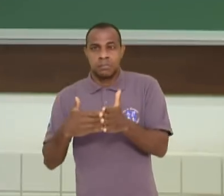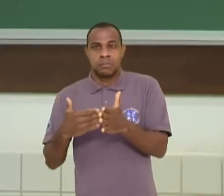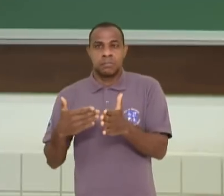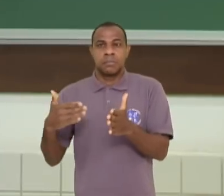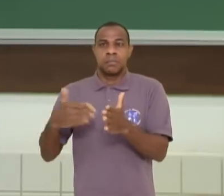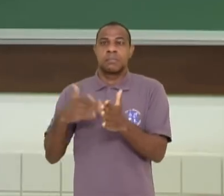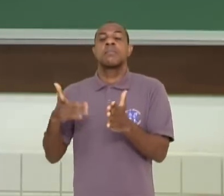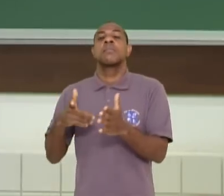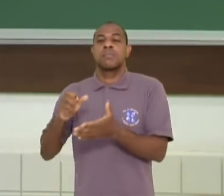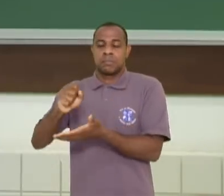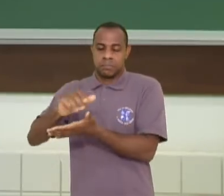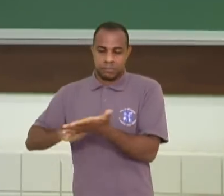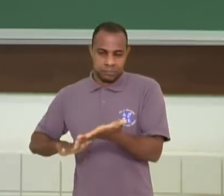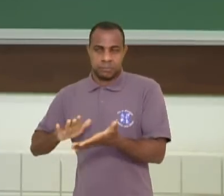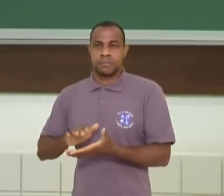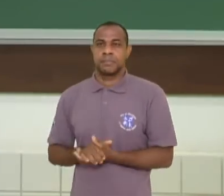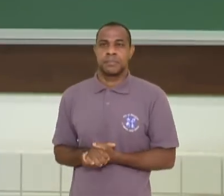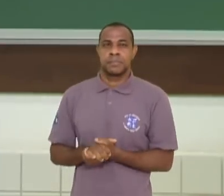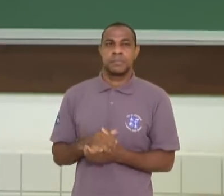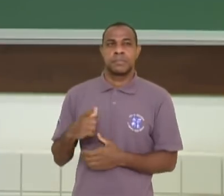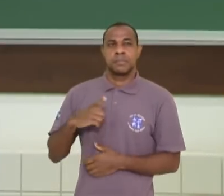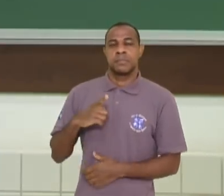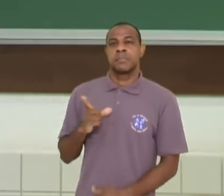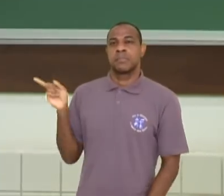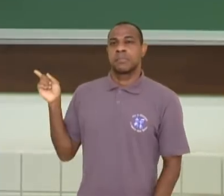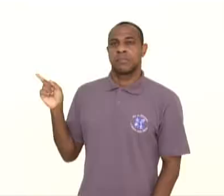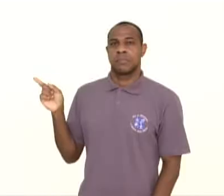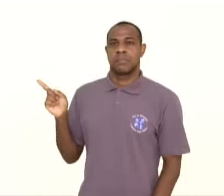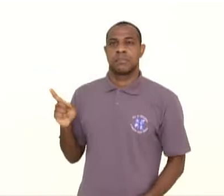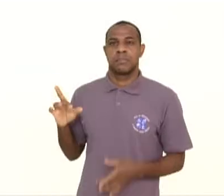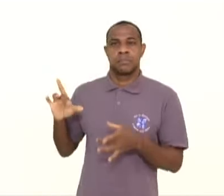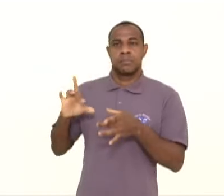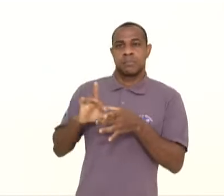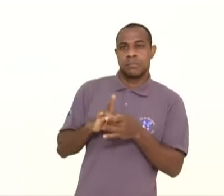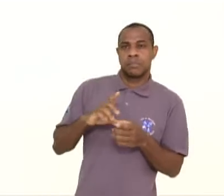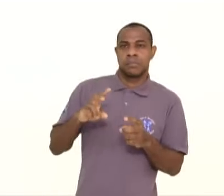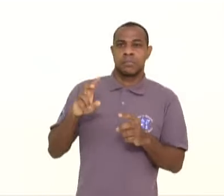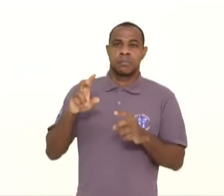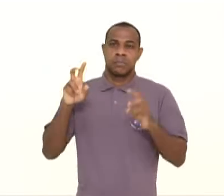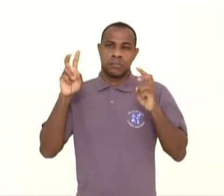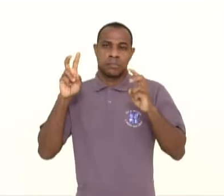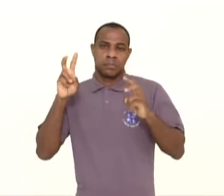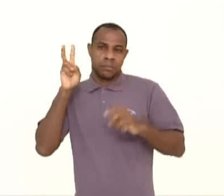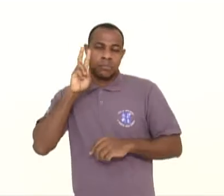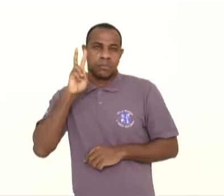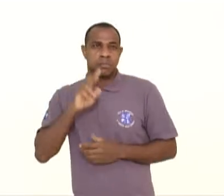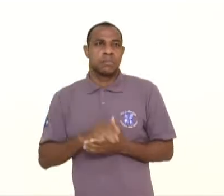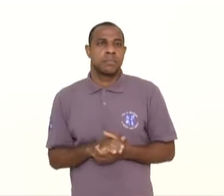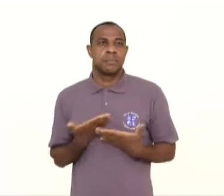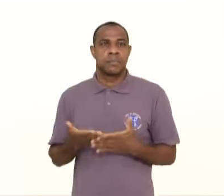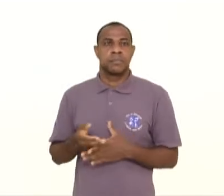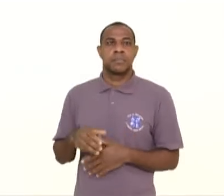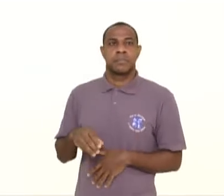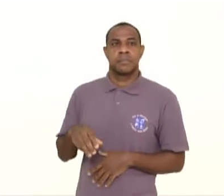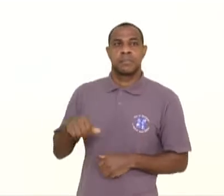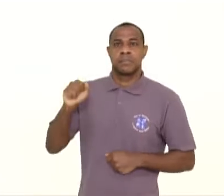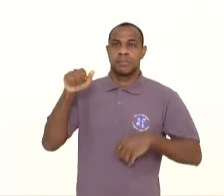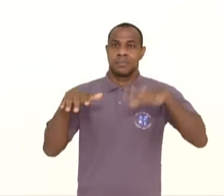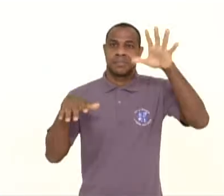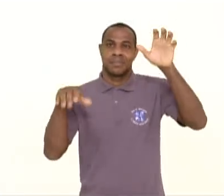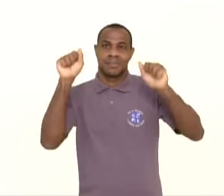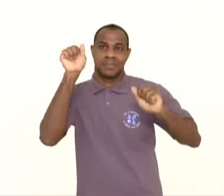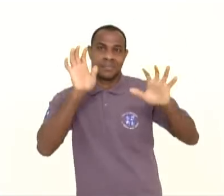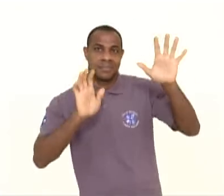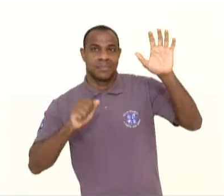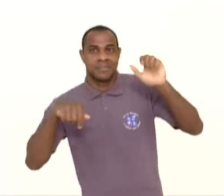como ela se apresenta no momento. Então nós temos aqui um contexto histórico da mímica. Então a mímica teve origem no teatro grego